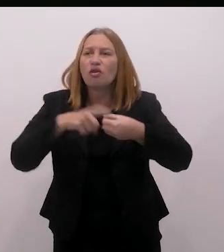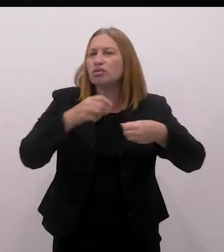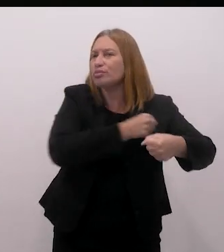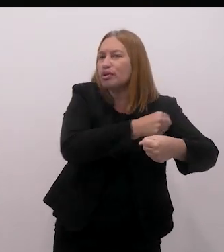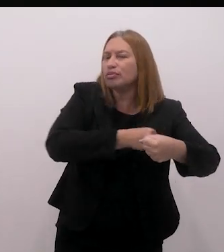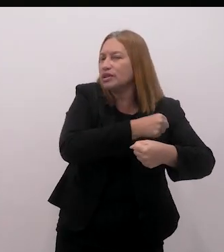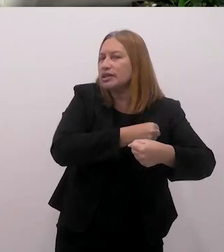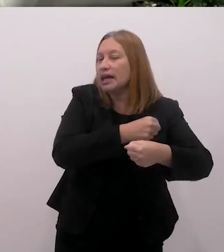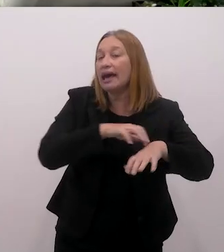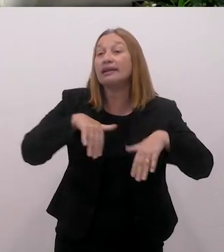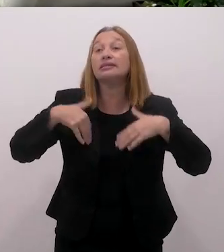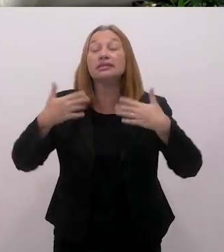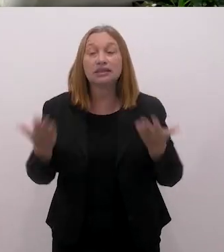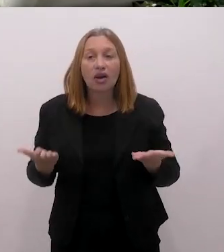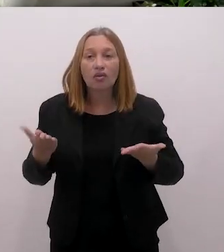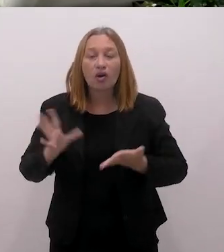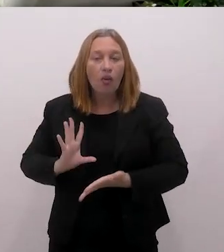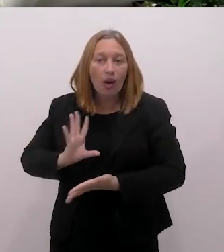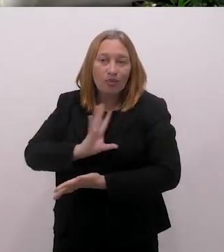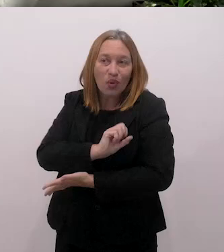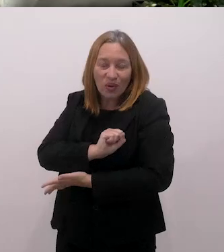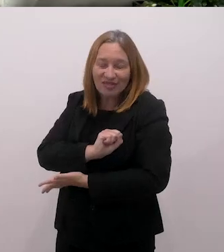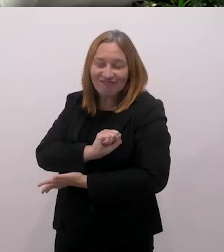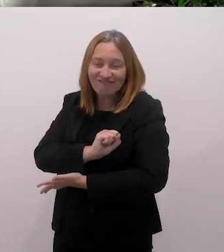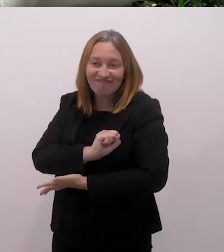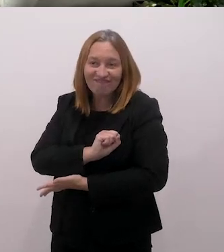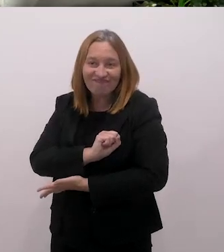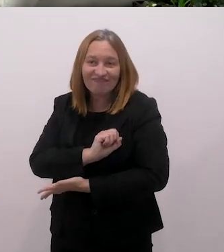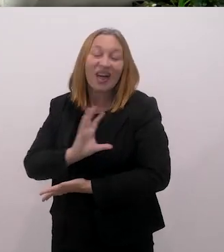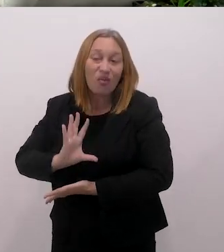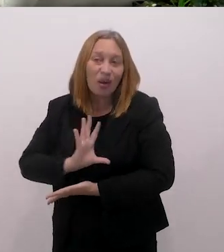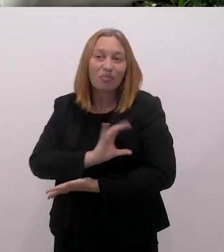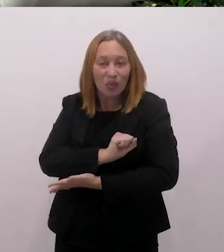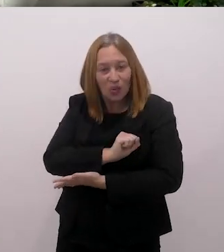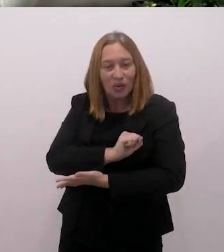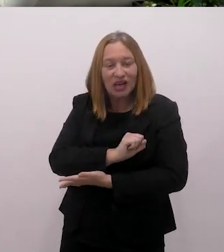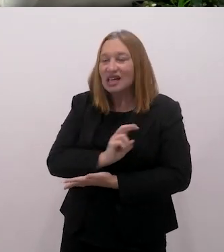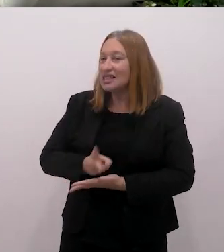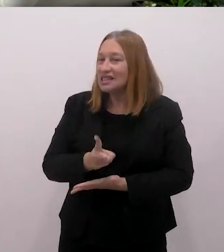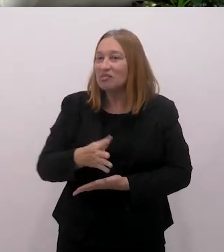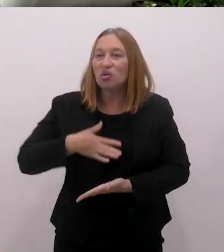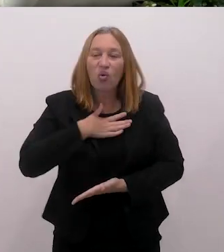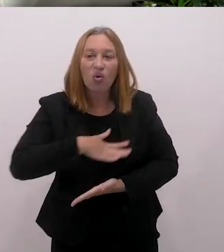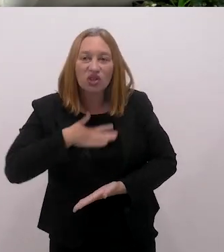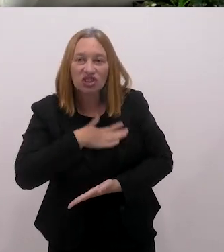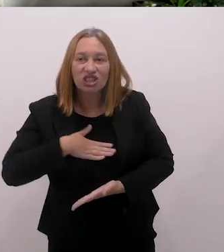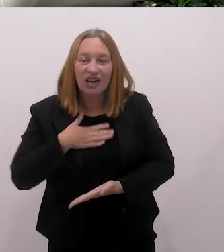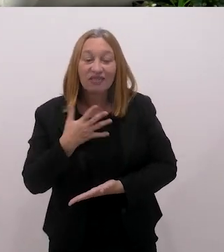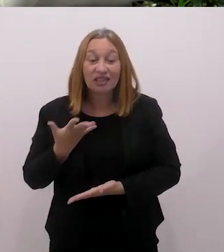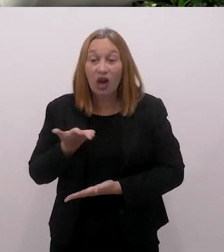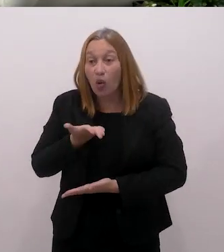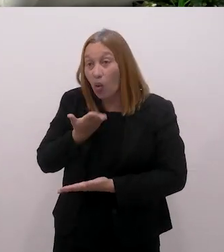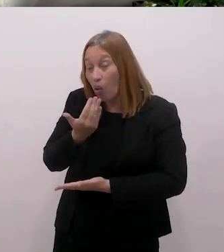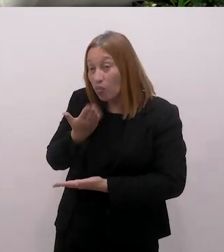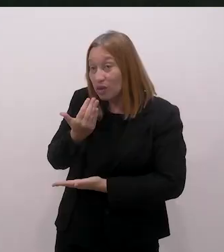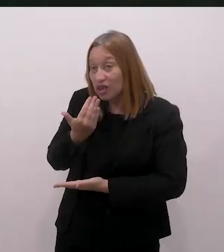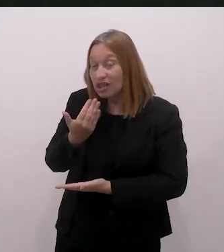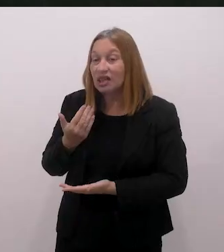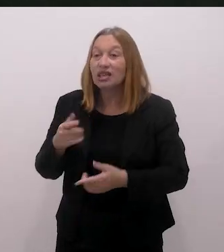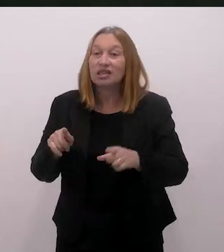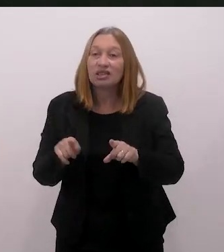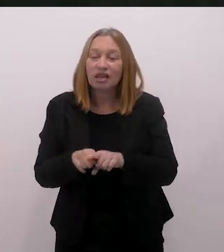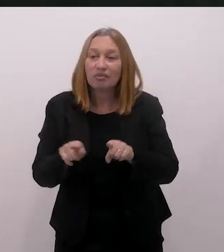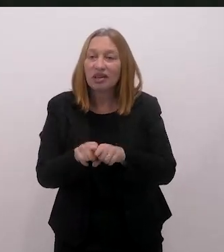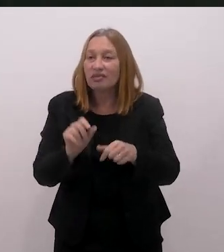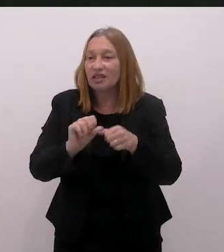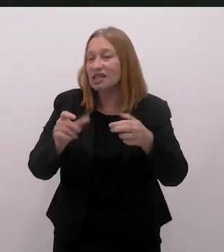volta para a culinária? Então, porque é uma paixão. Era uma paixão, eu sempre gostava muito da culinária,